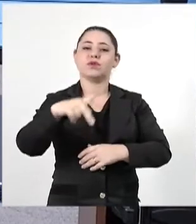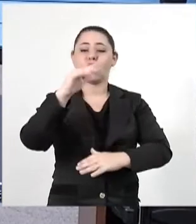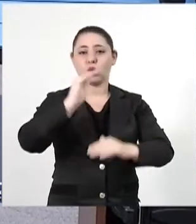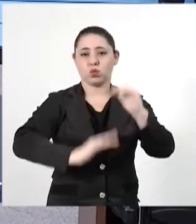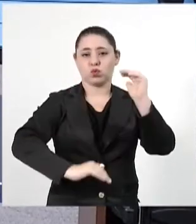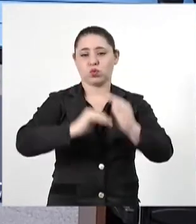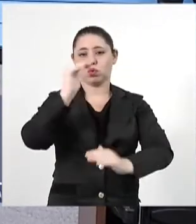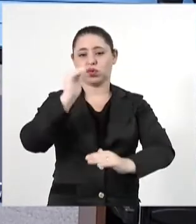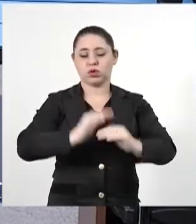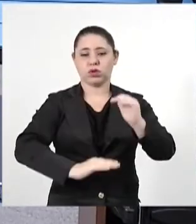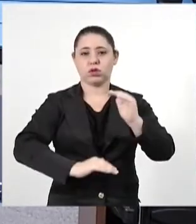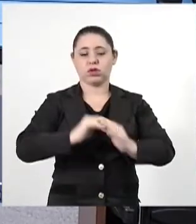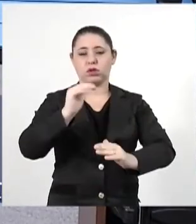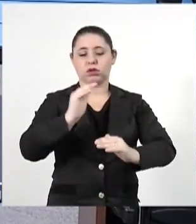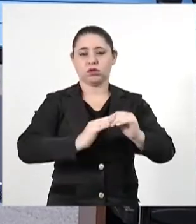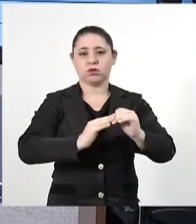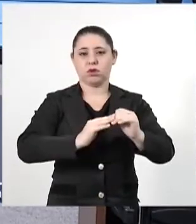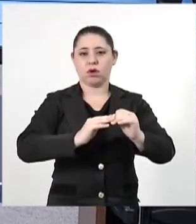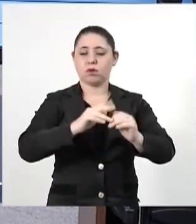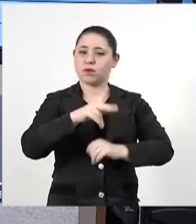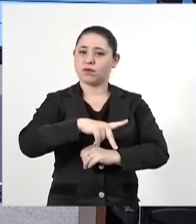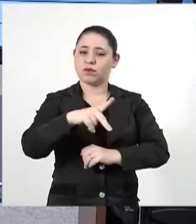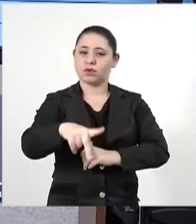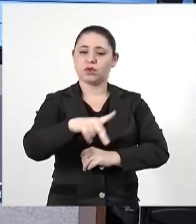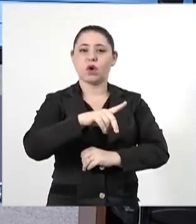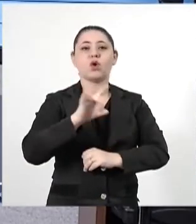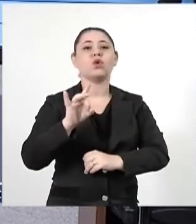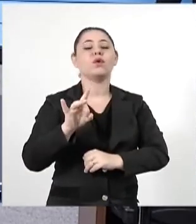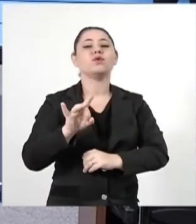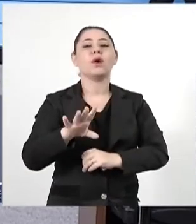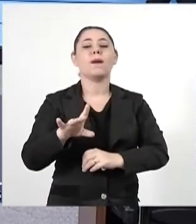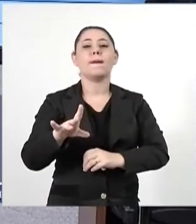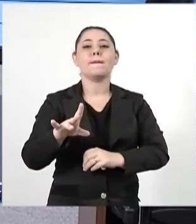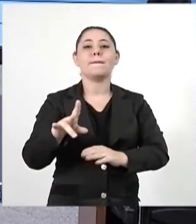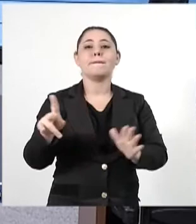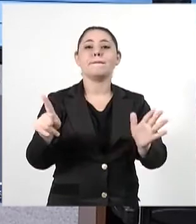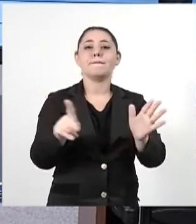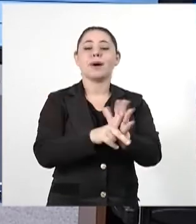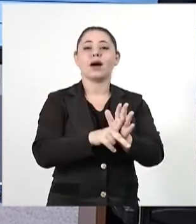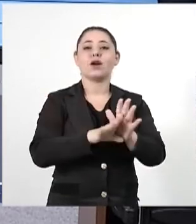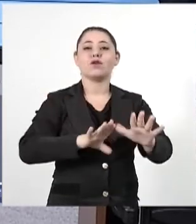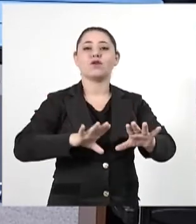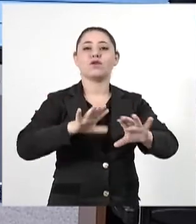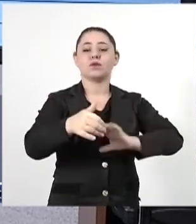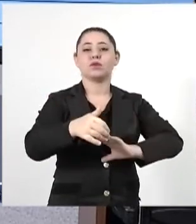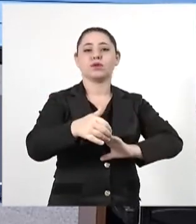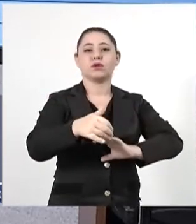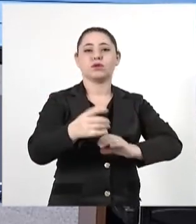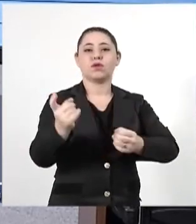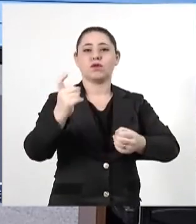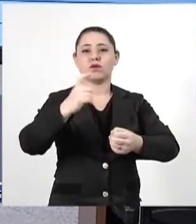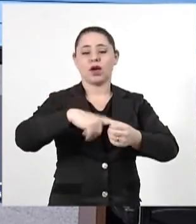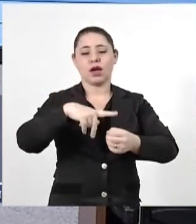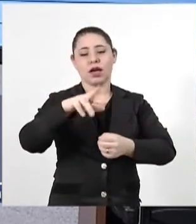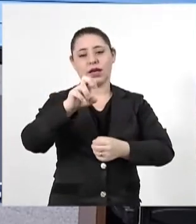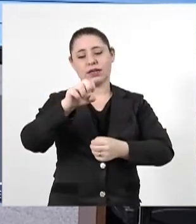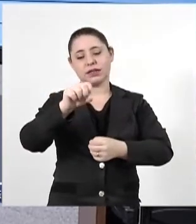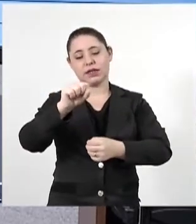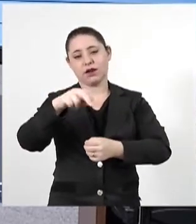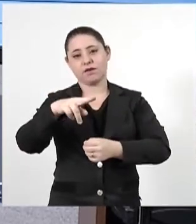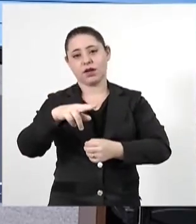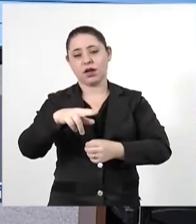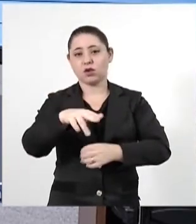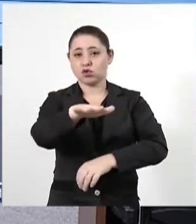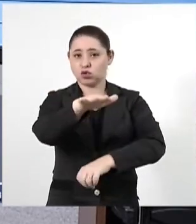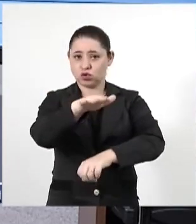a função docente temporária destina-se exclusivamente à formação de cadastro de reserva, de modo que a convocação